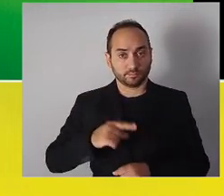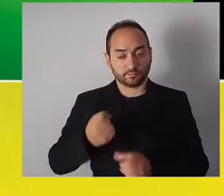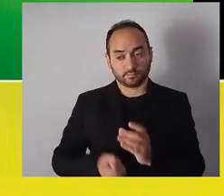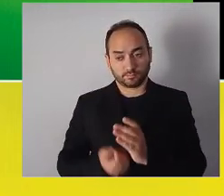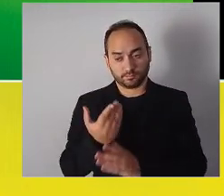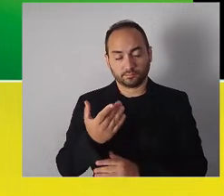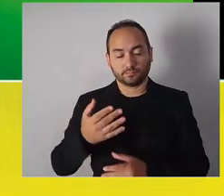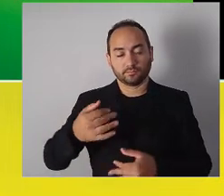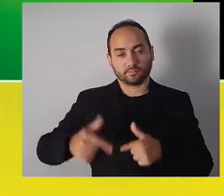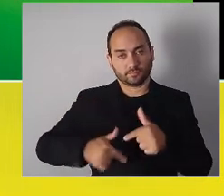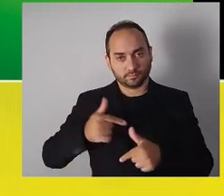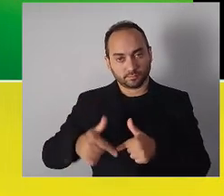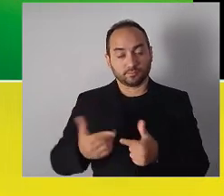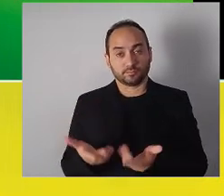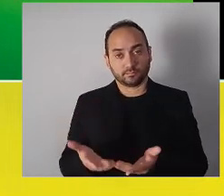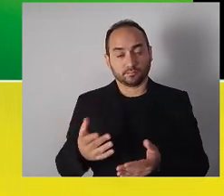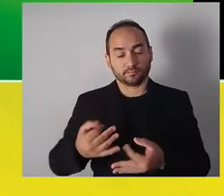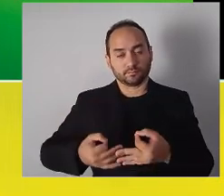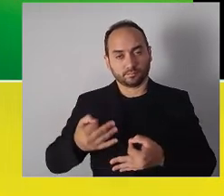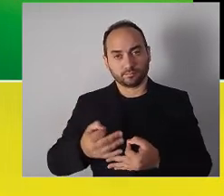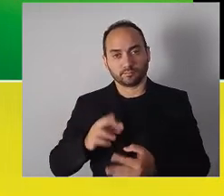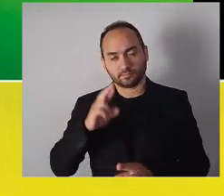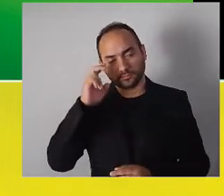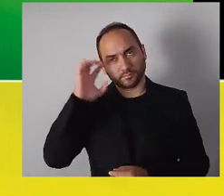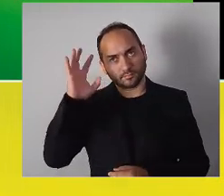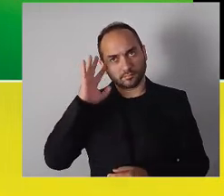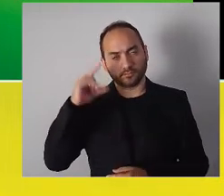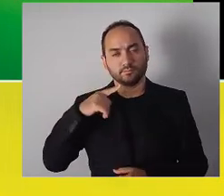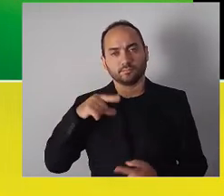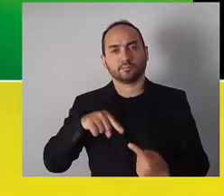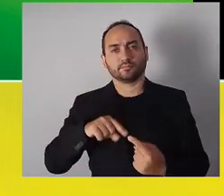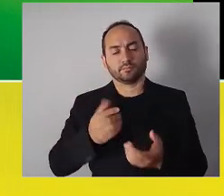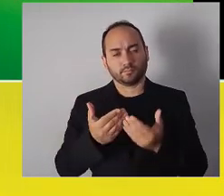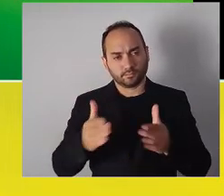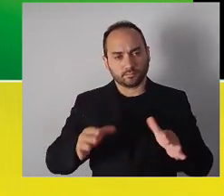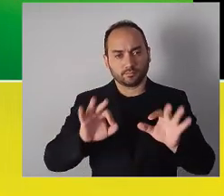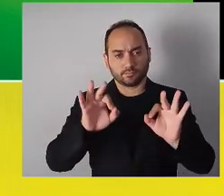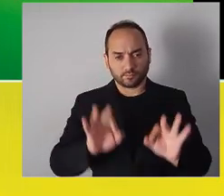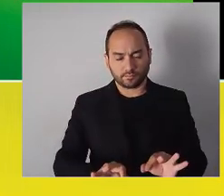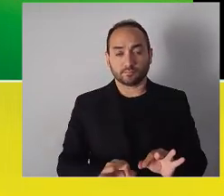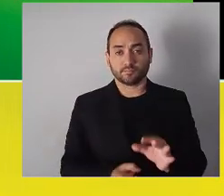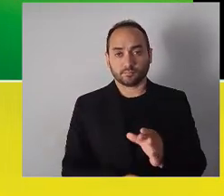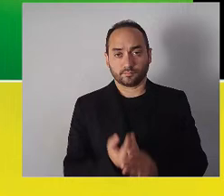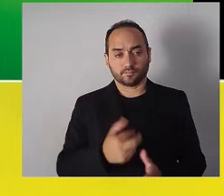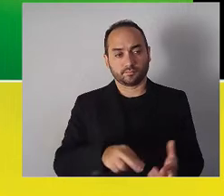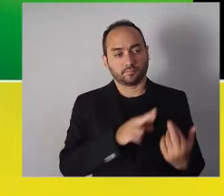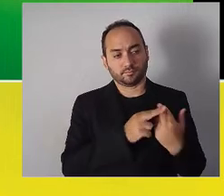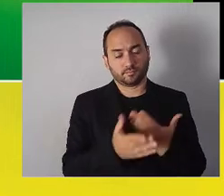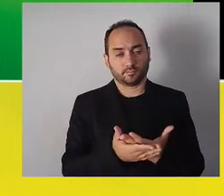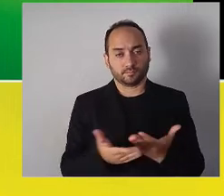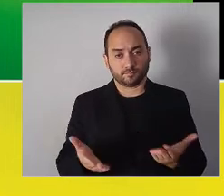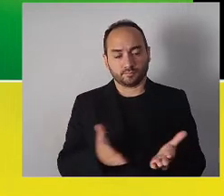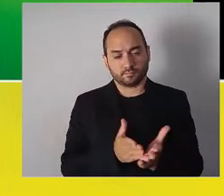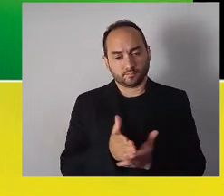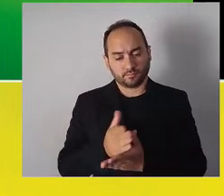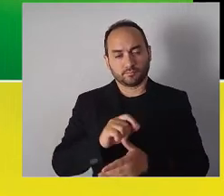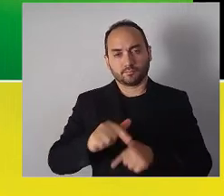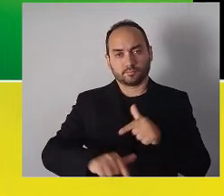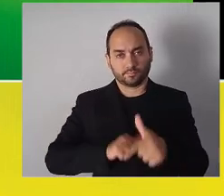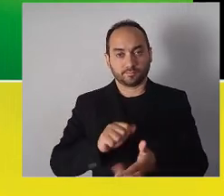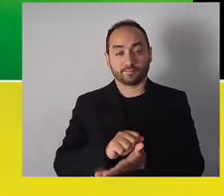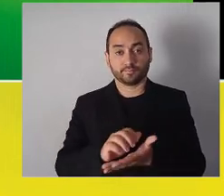Tribunal, refletindo seu compromisso com a eficiência, transparência e responsabilidade na condução de suas